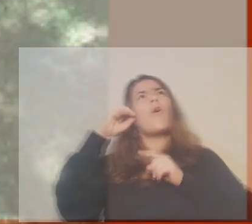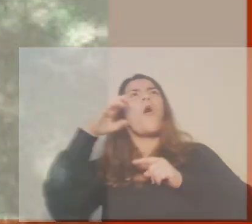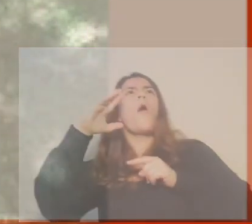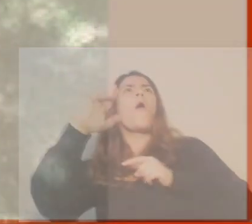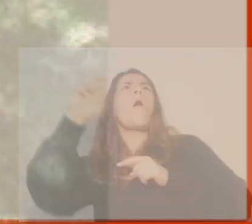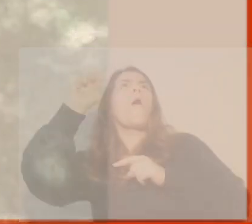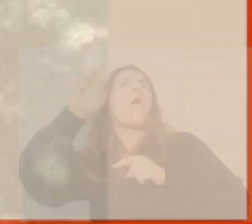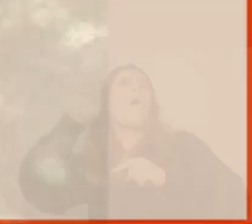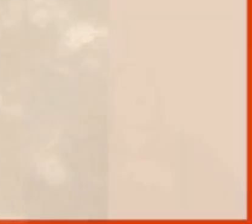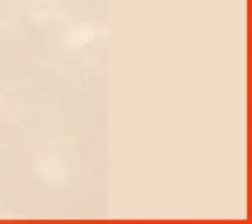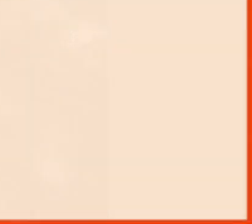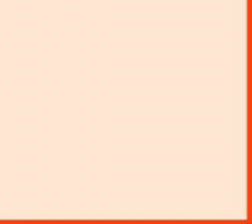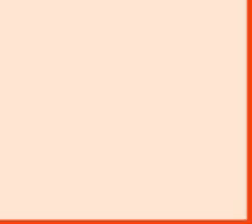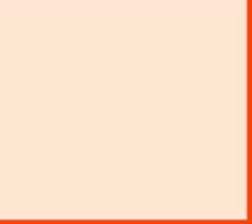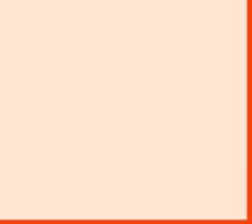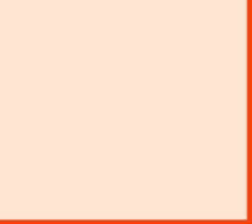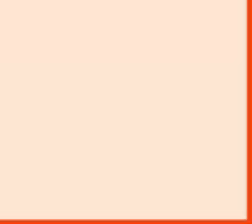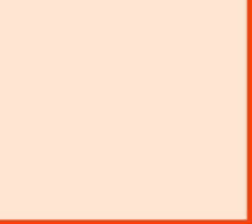tonais.